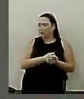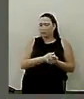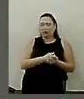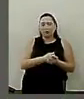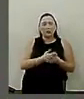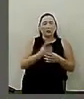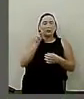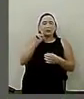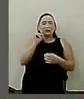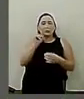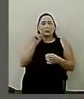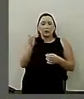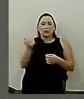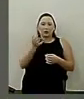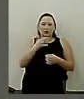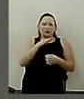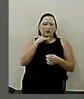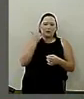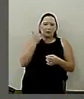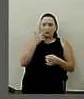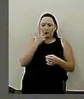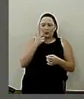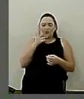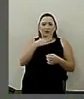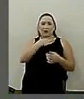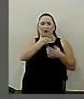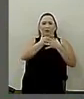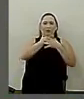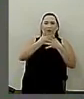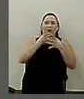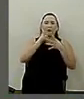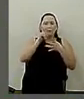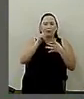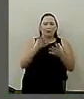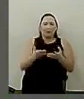Quem quer morrer afogado? Ninguém.